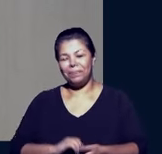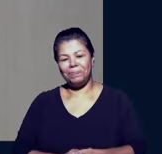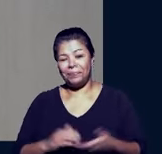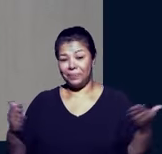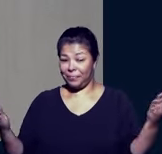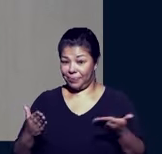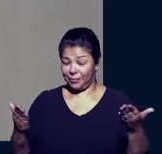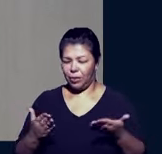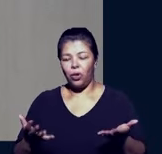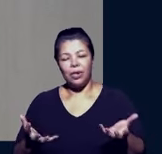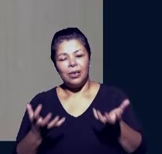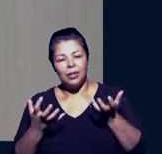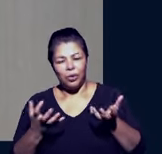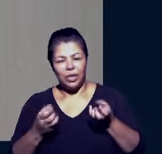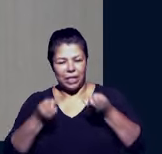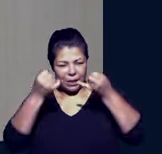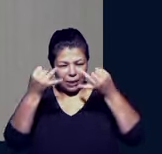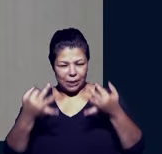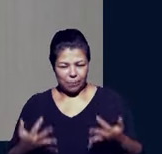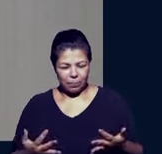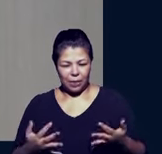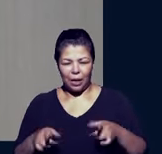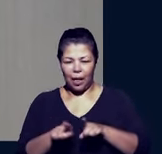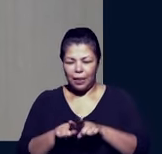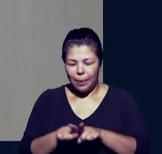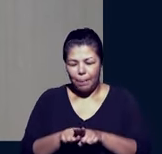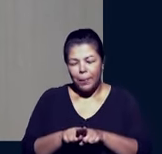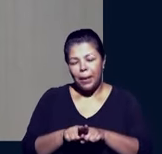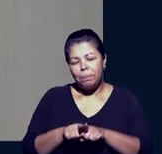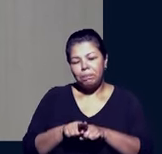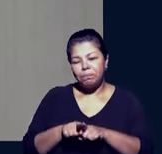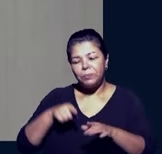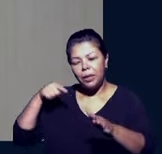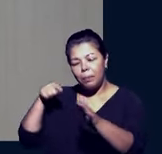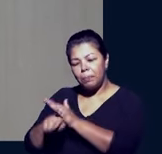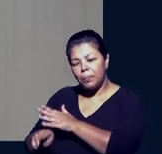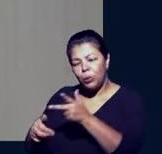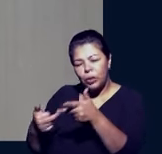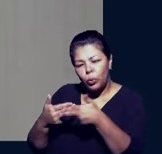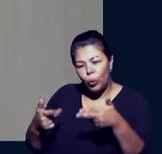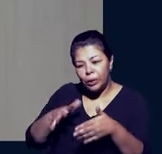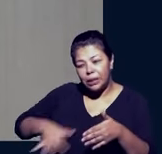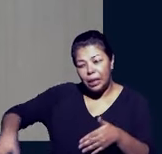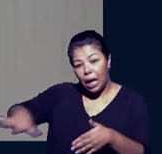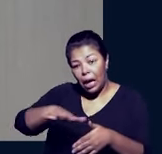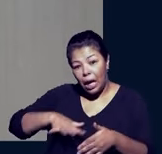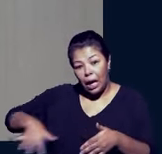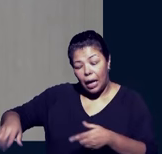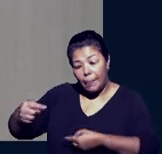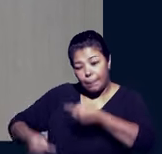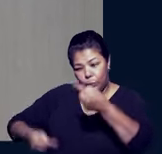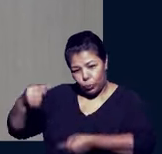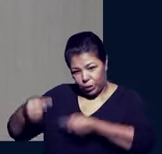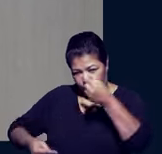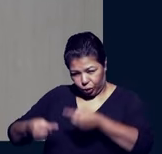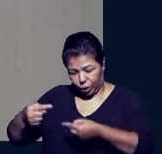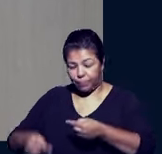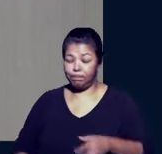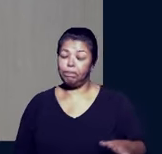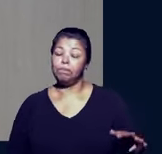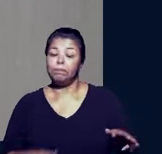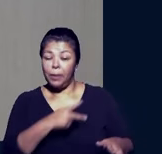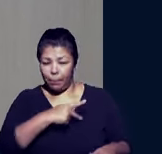campo da política e economia ura Entre esses dois temas o presidente Lula